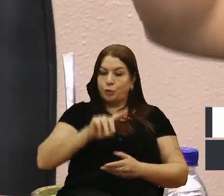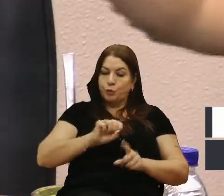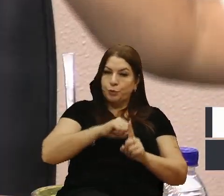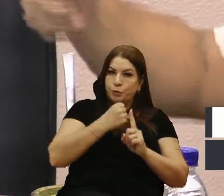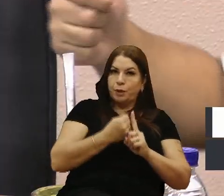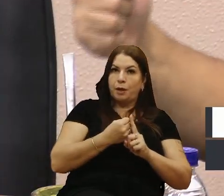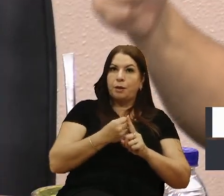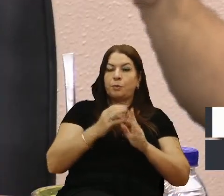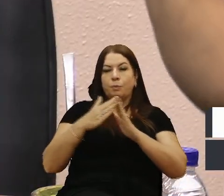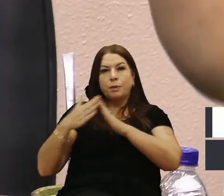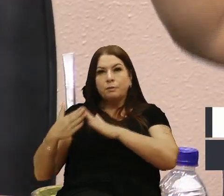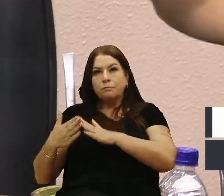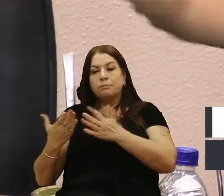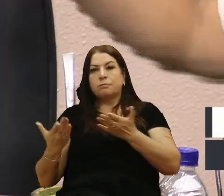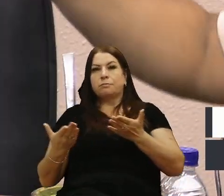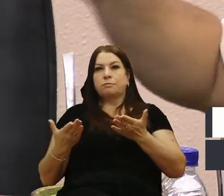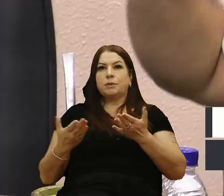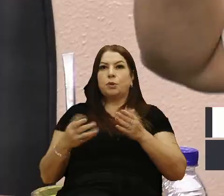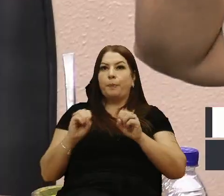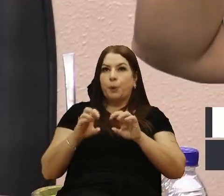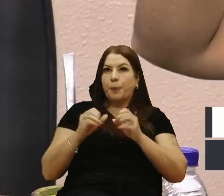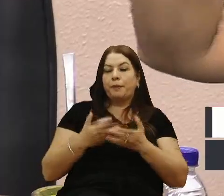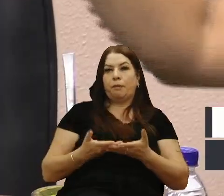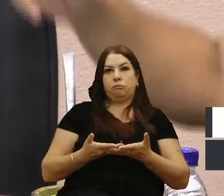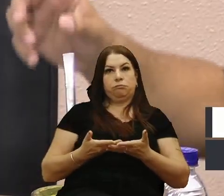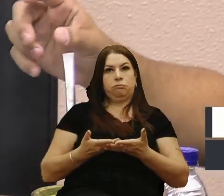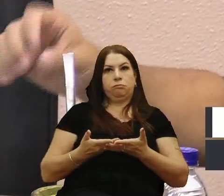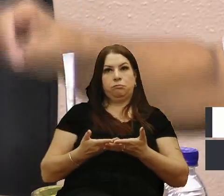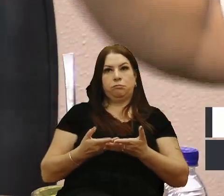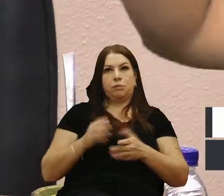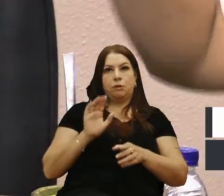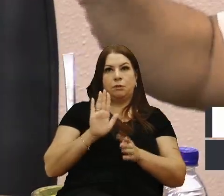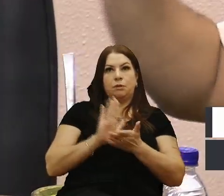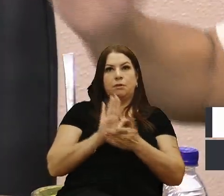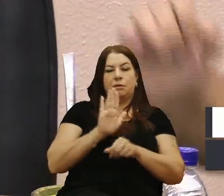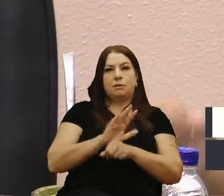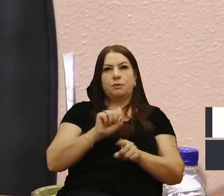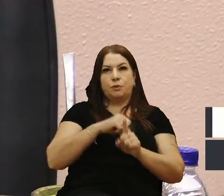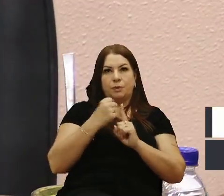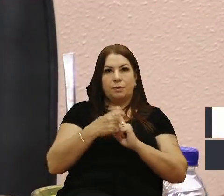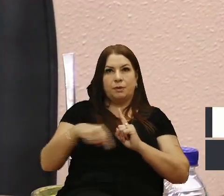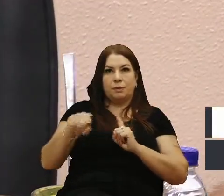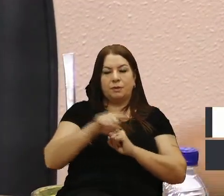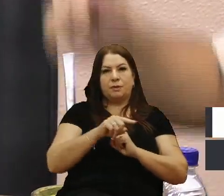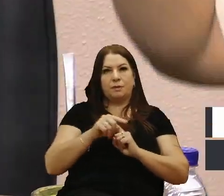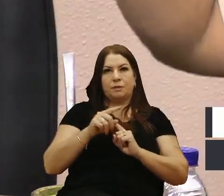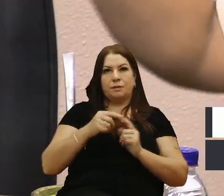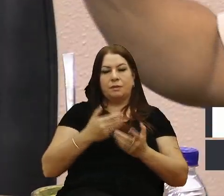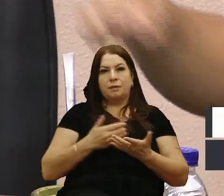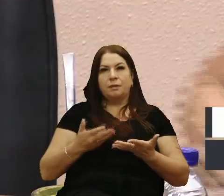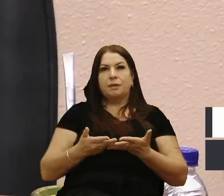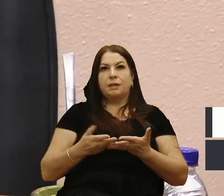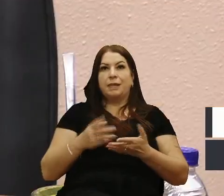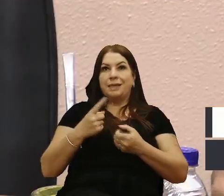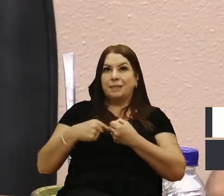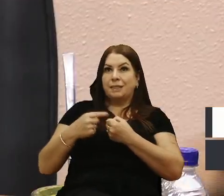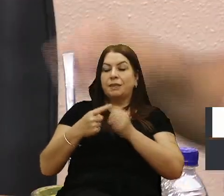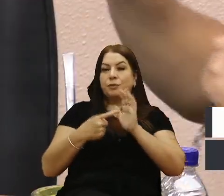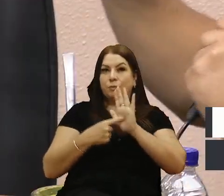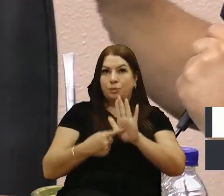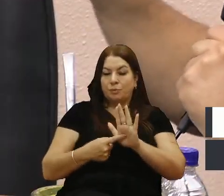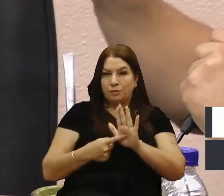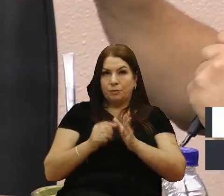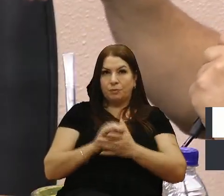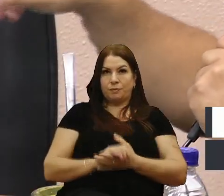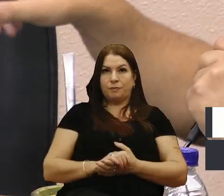social, como habitação, como educação, como assistência social, transporte público é. E a nossa cidade mostra. E